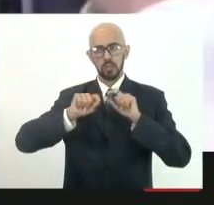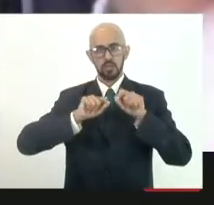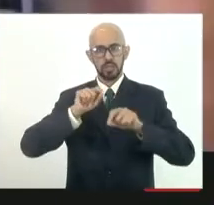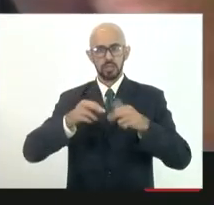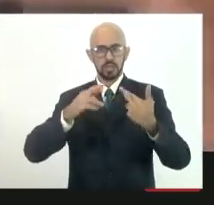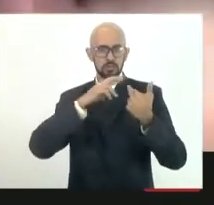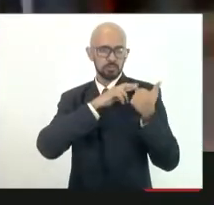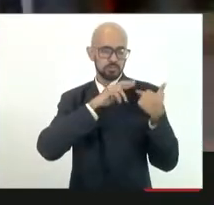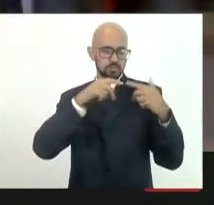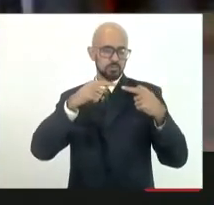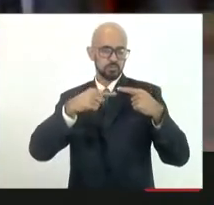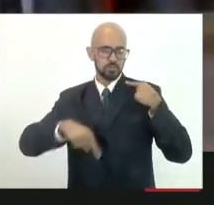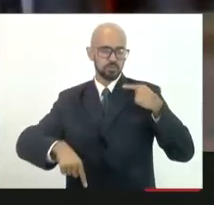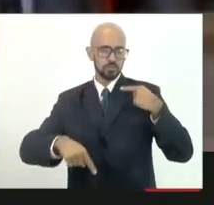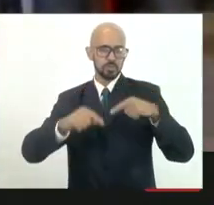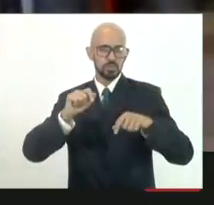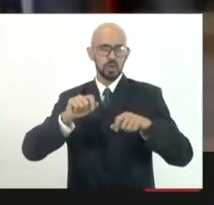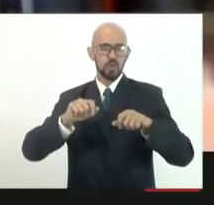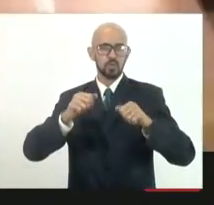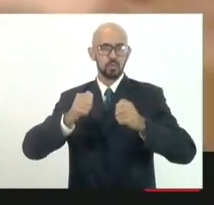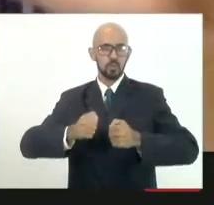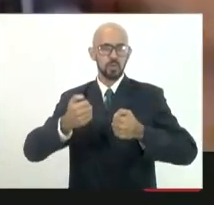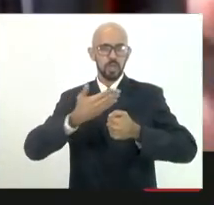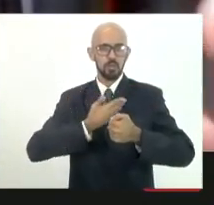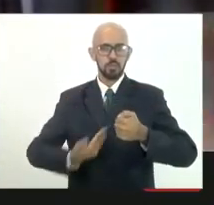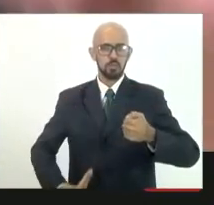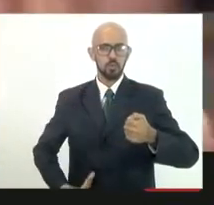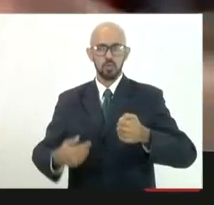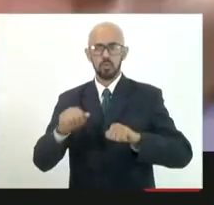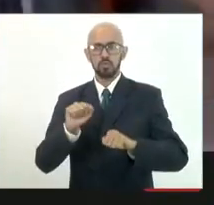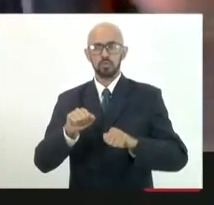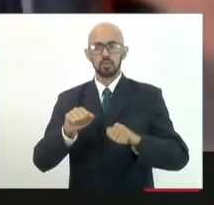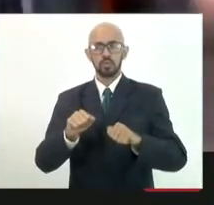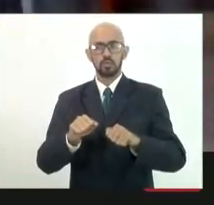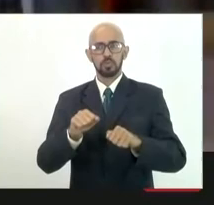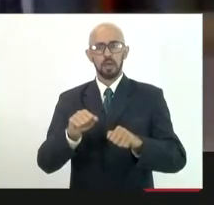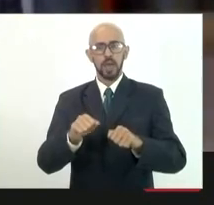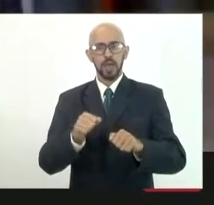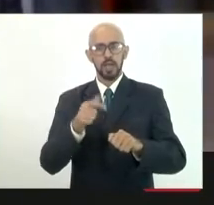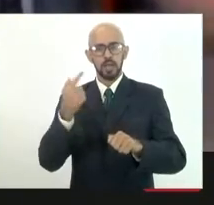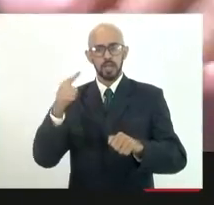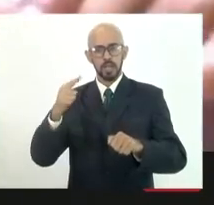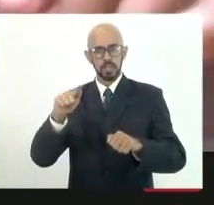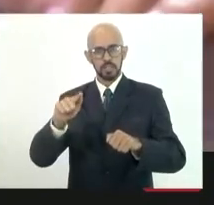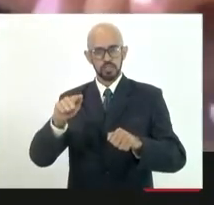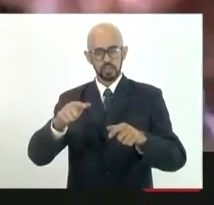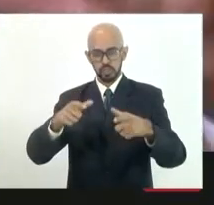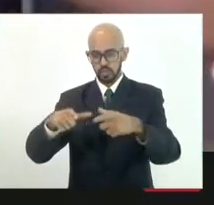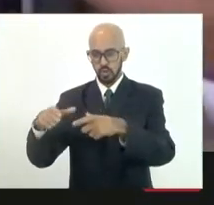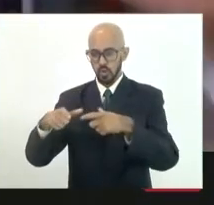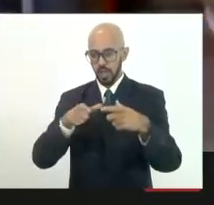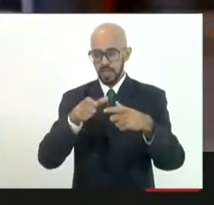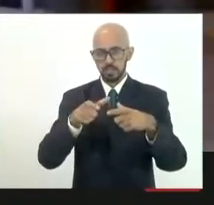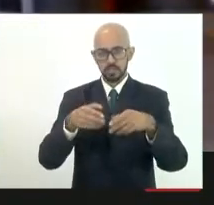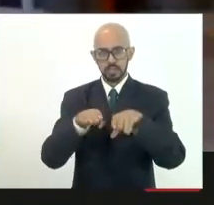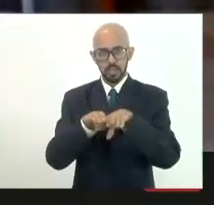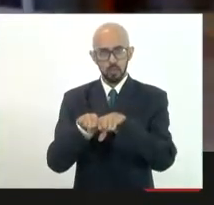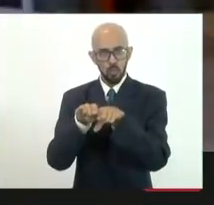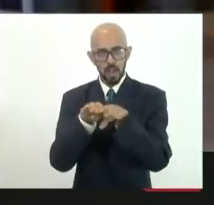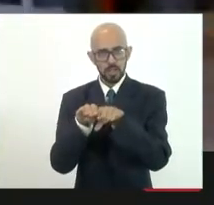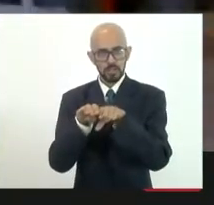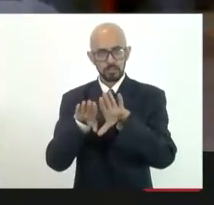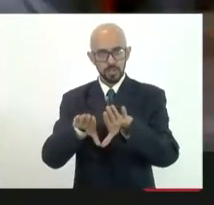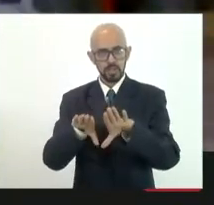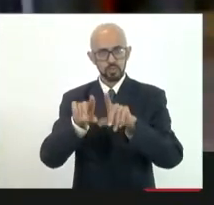responsabilidade, proibições em relação ao poder público quanto a obstaculizar cultos ou garantir iguais espaços, mas que isso, só